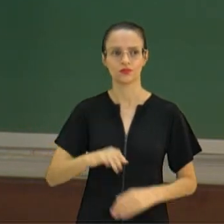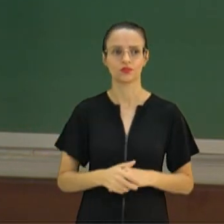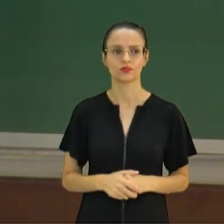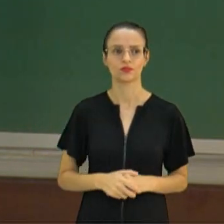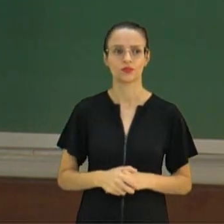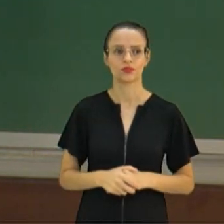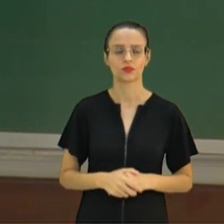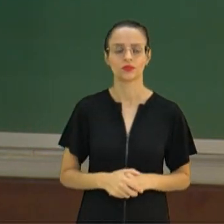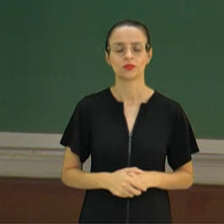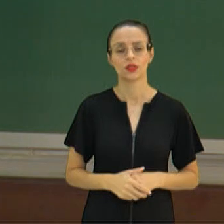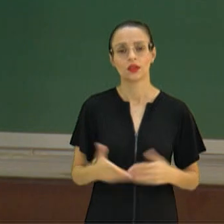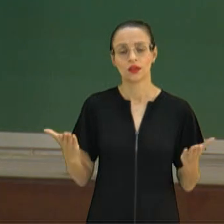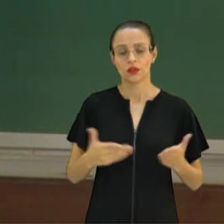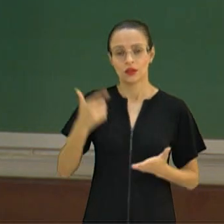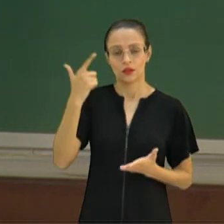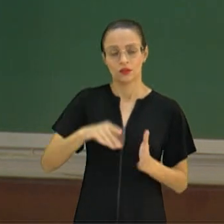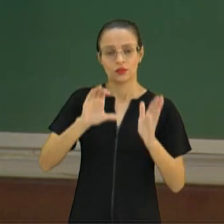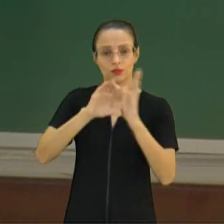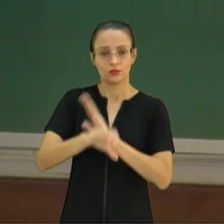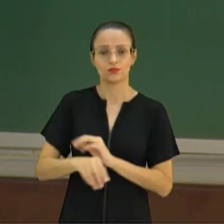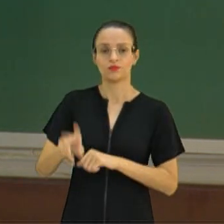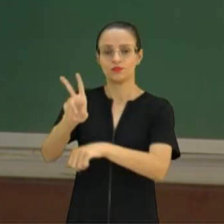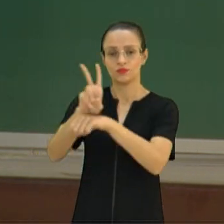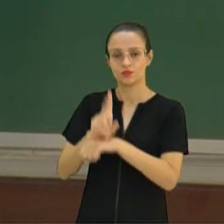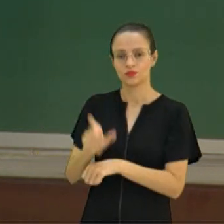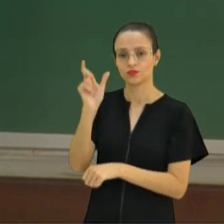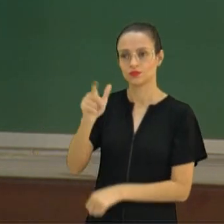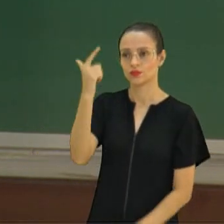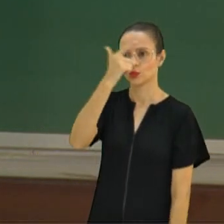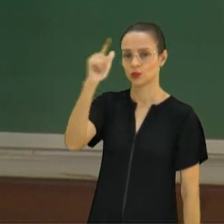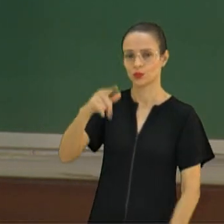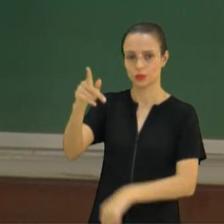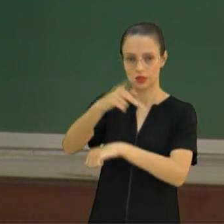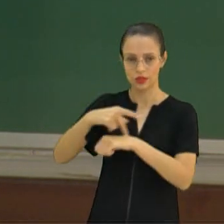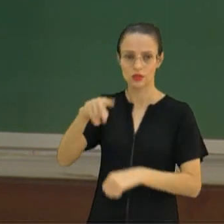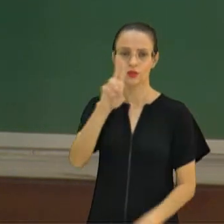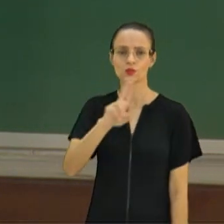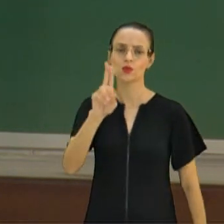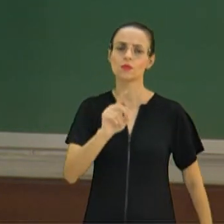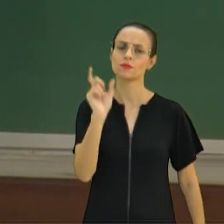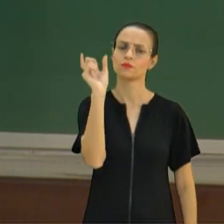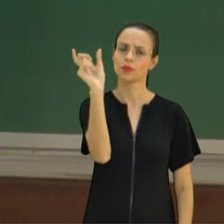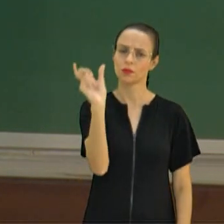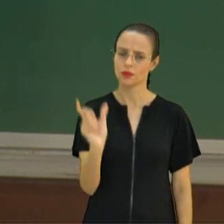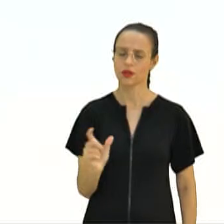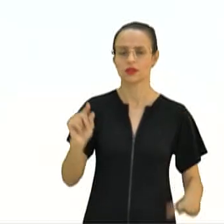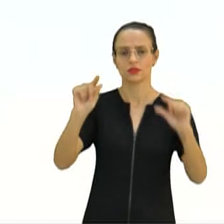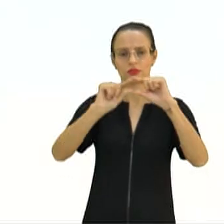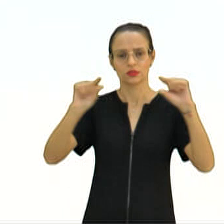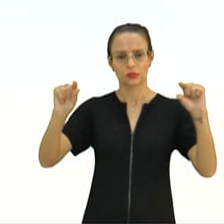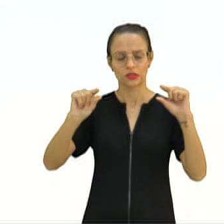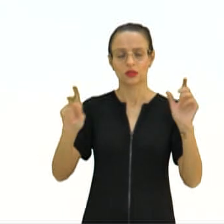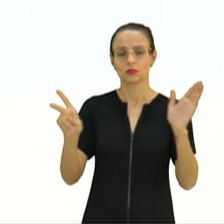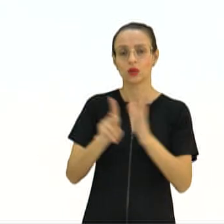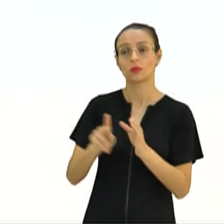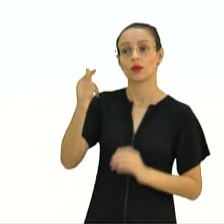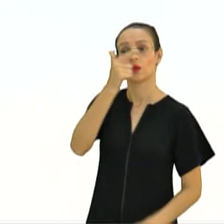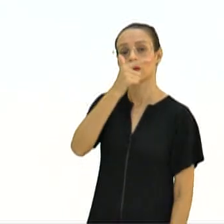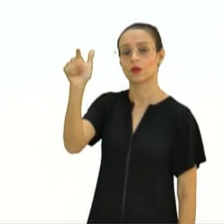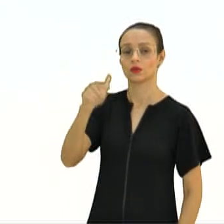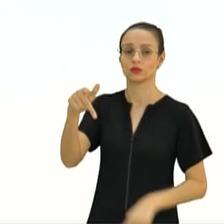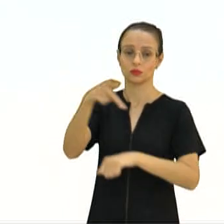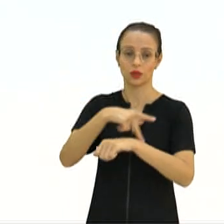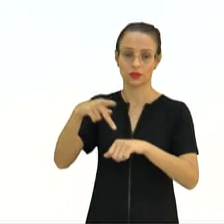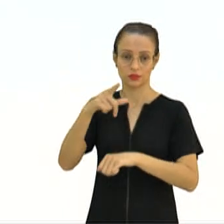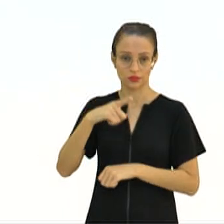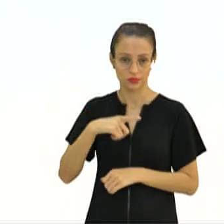Agora retomamos o conceito de estrangeirismo. É o uso de palavra, expressão de origem estrangeira que tenha